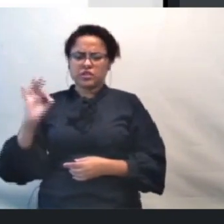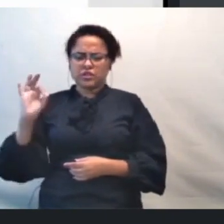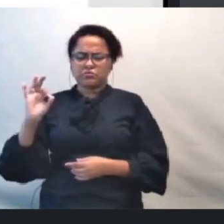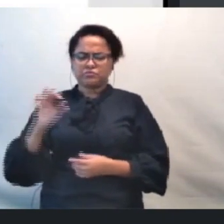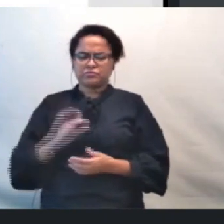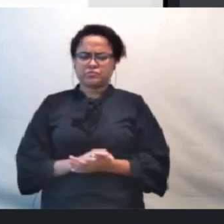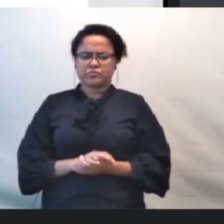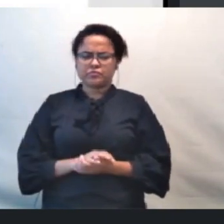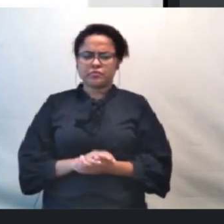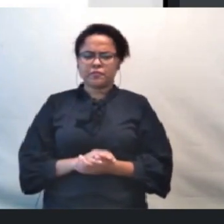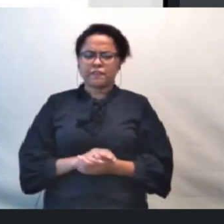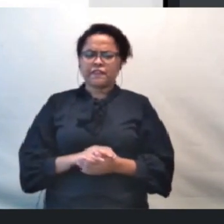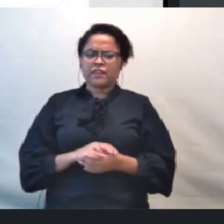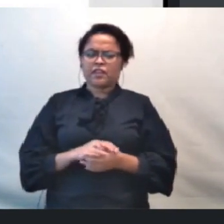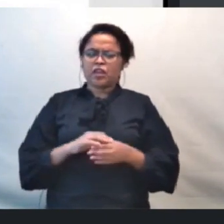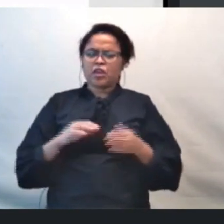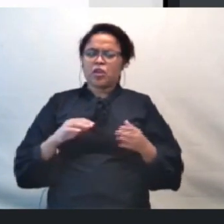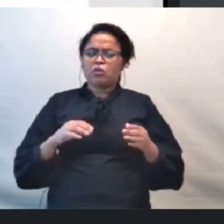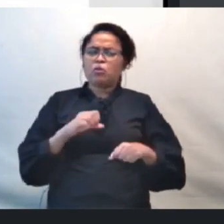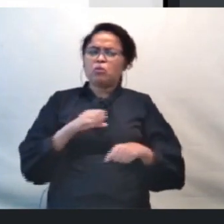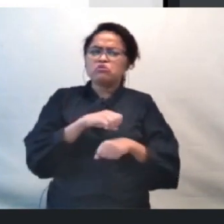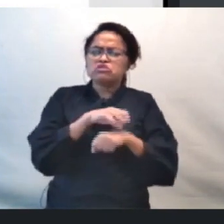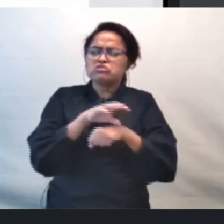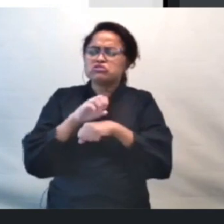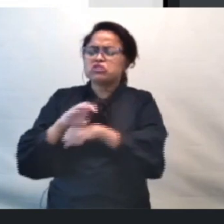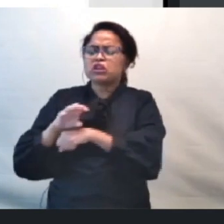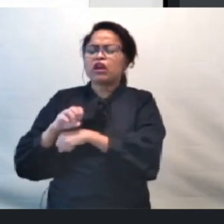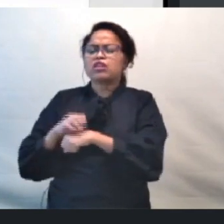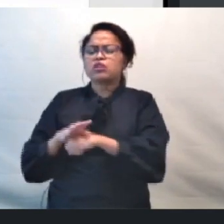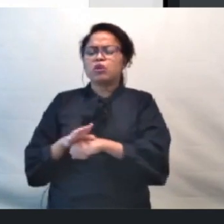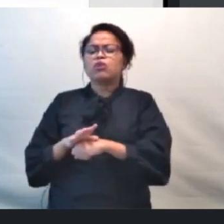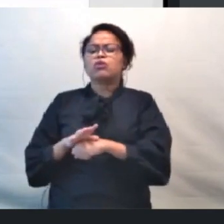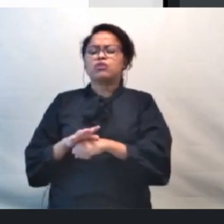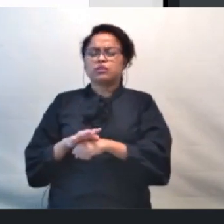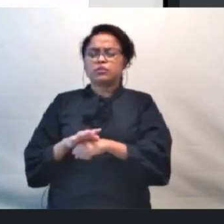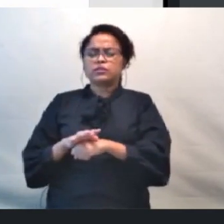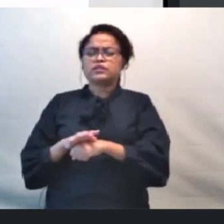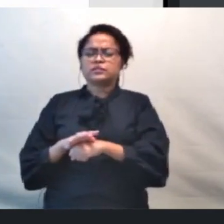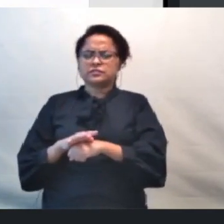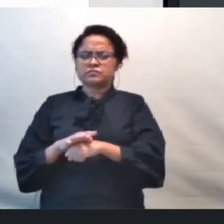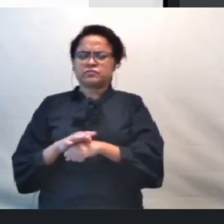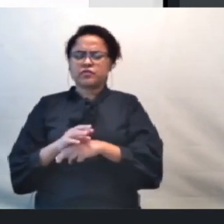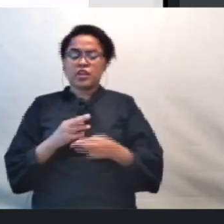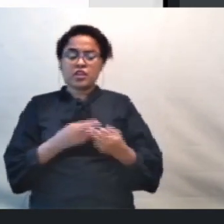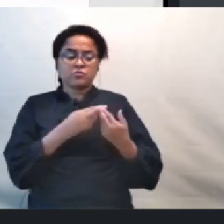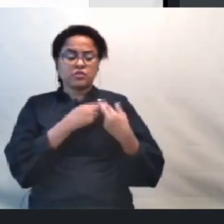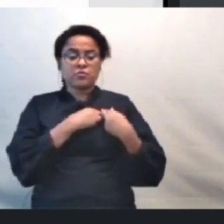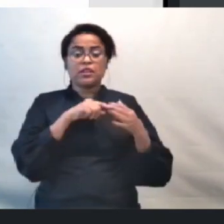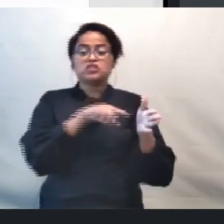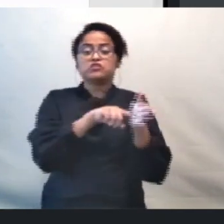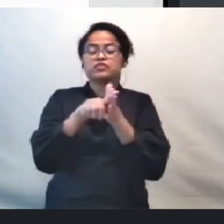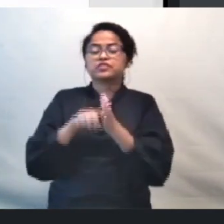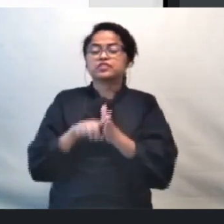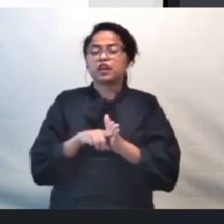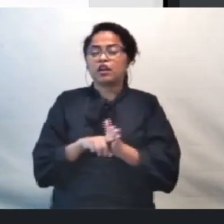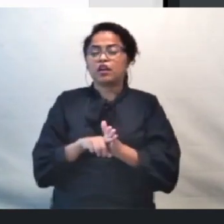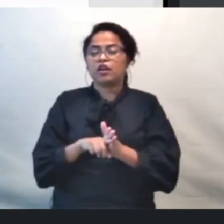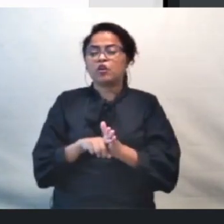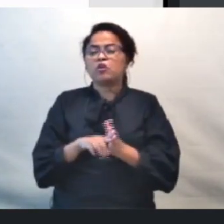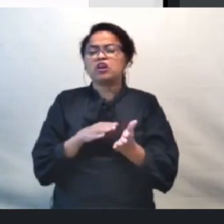Aqui os indicadores de responsabilidade fiscal, a despesa com pessoal está em